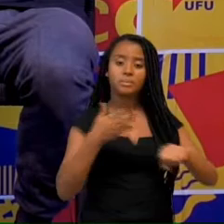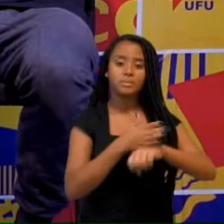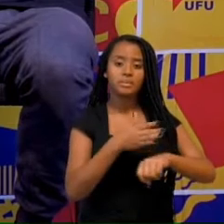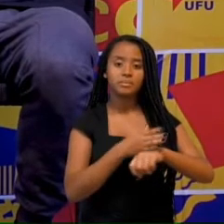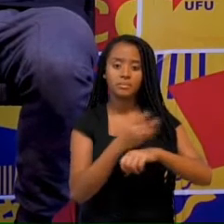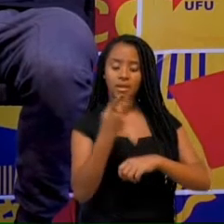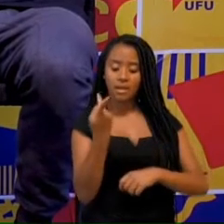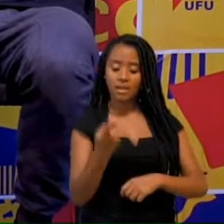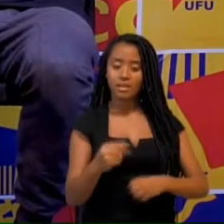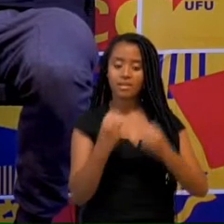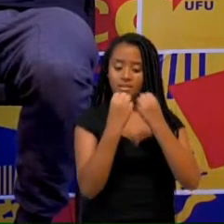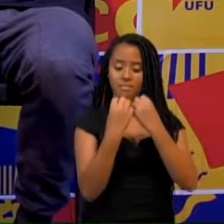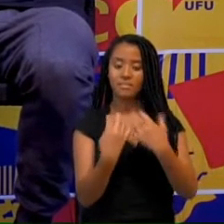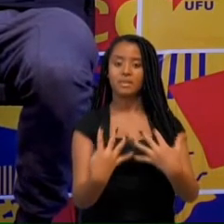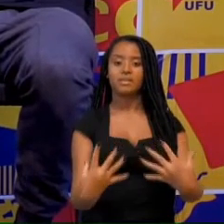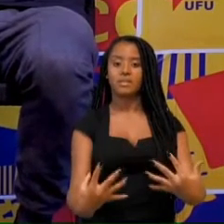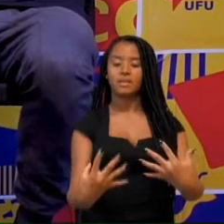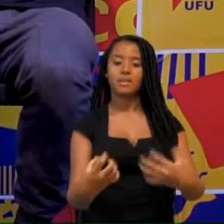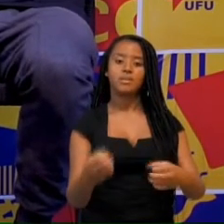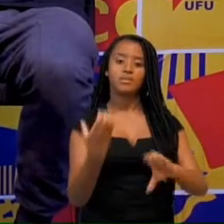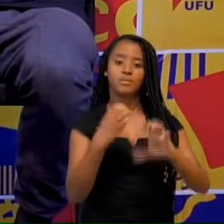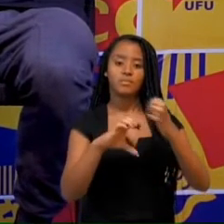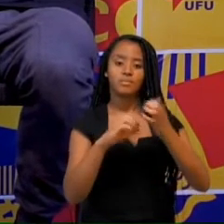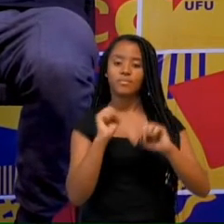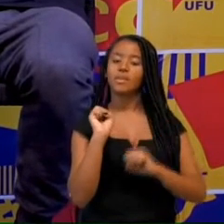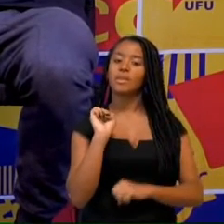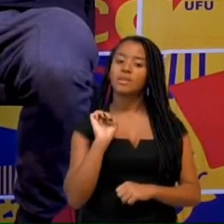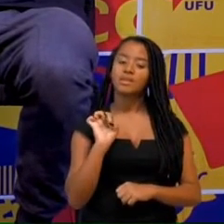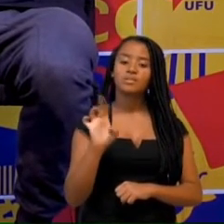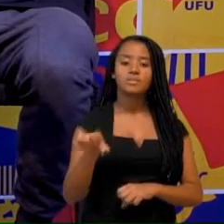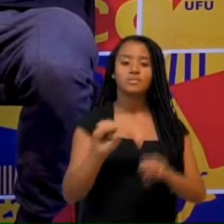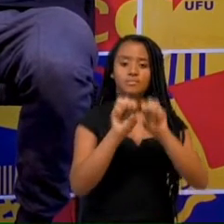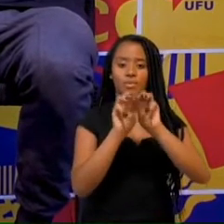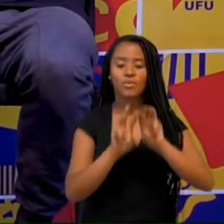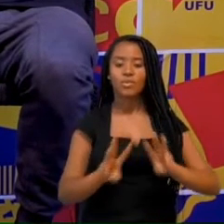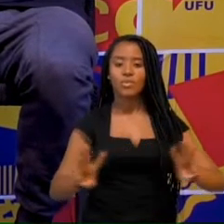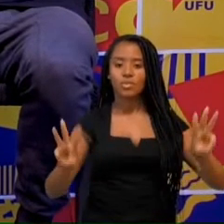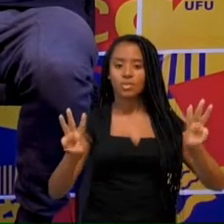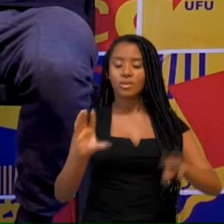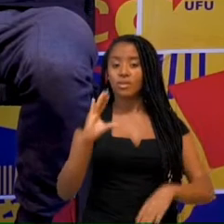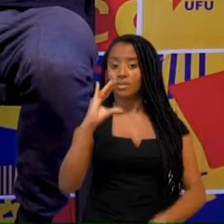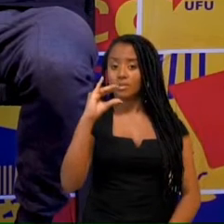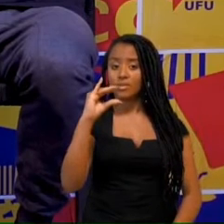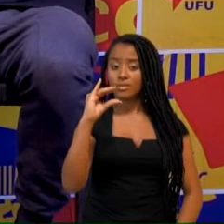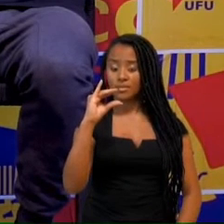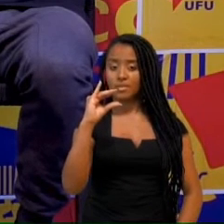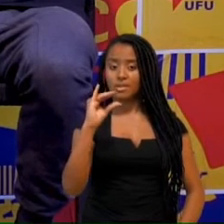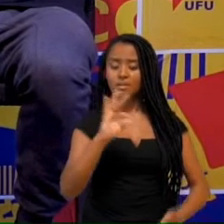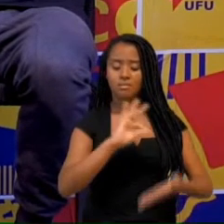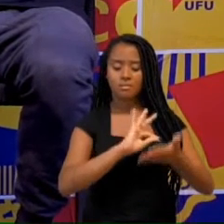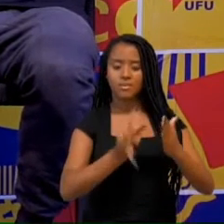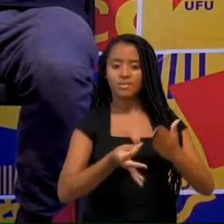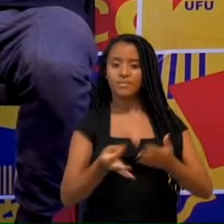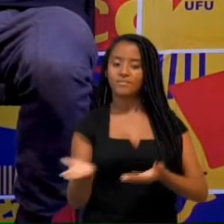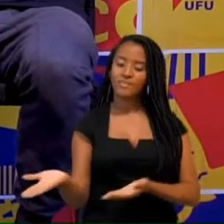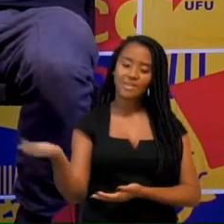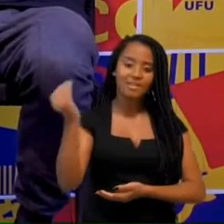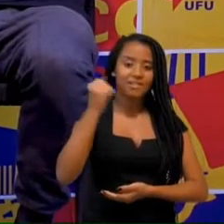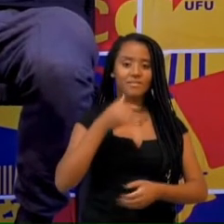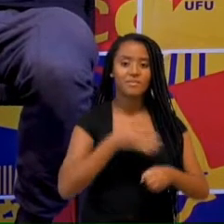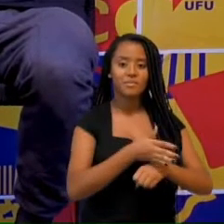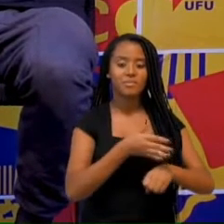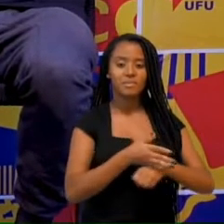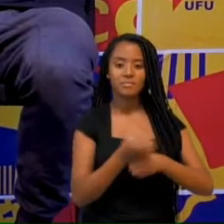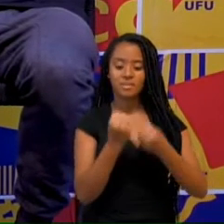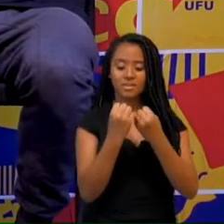participar aqui da plateia do comunica Pois é é só acessar o link que tá na nossa B no Instagram preencher o formulário e vim aqui fazer parte